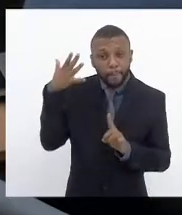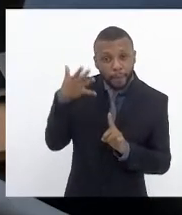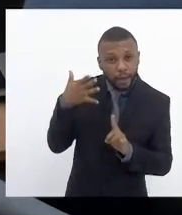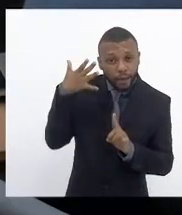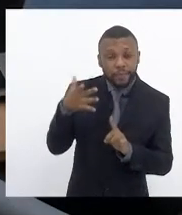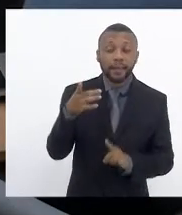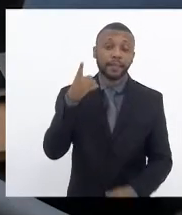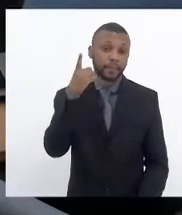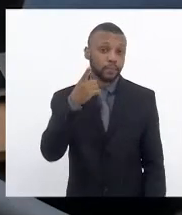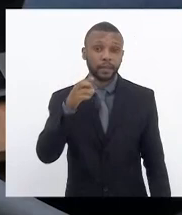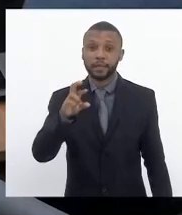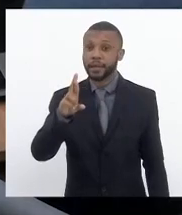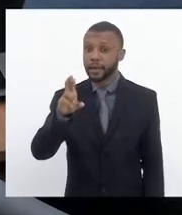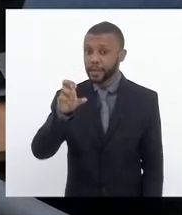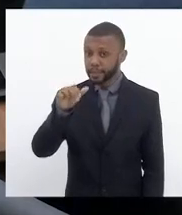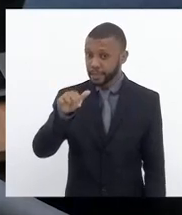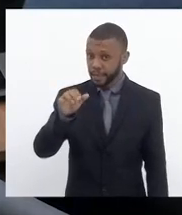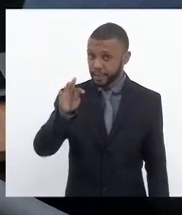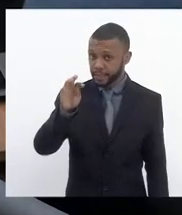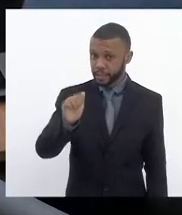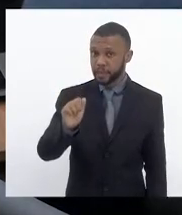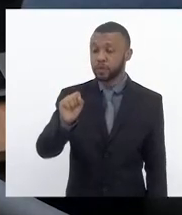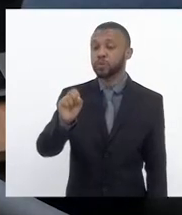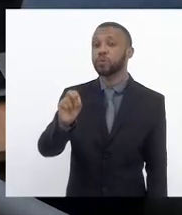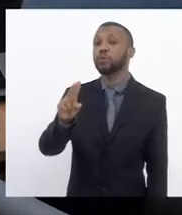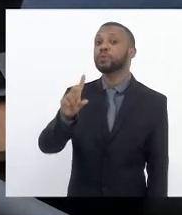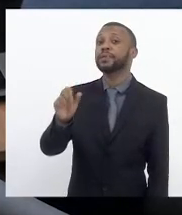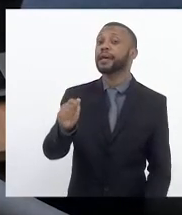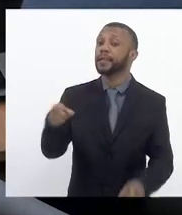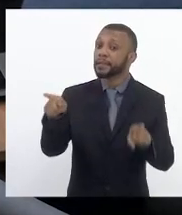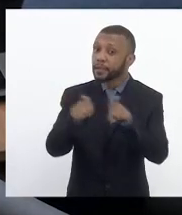e também tem três minutos por favor